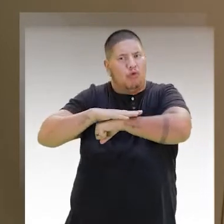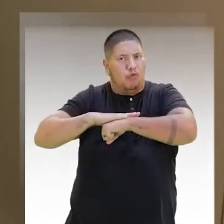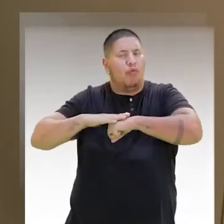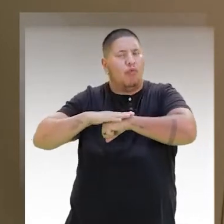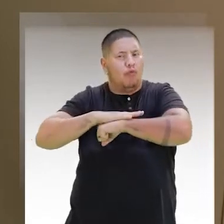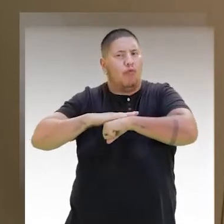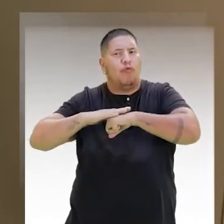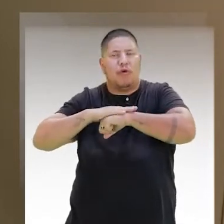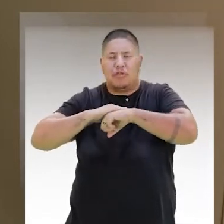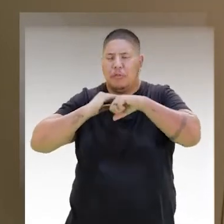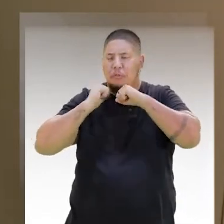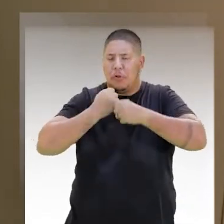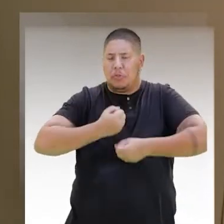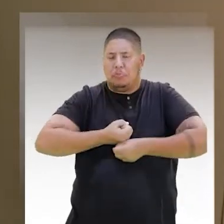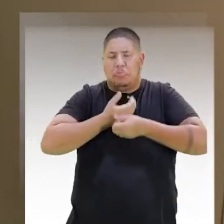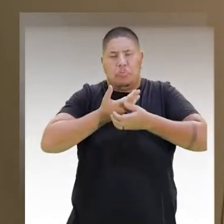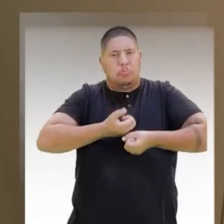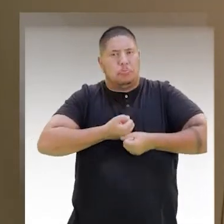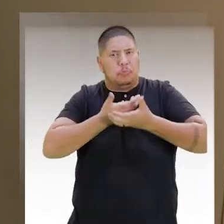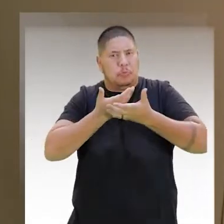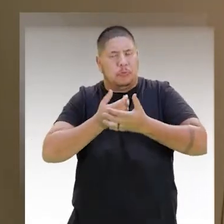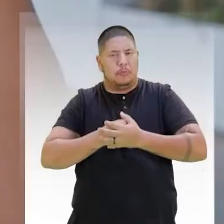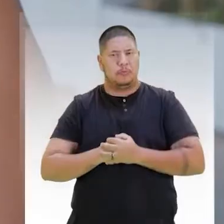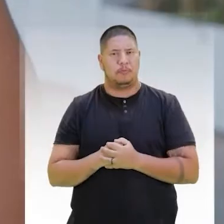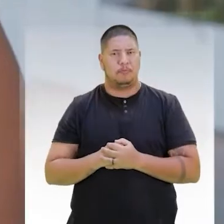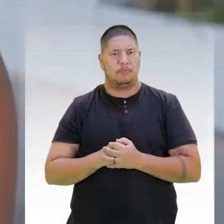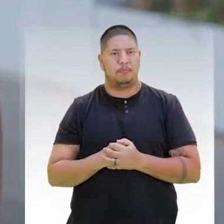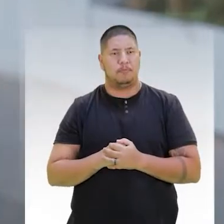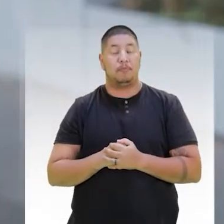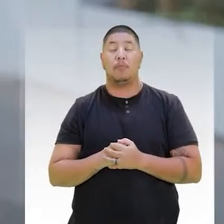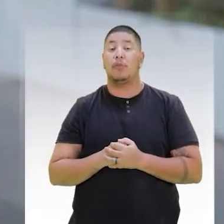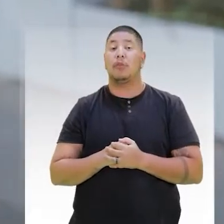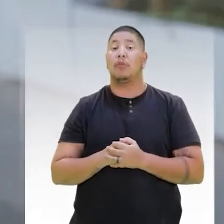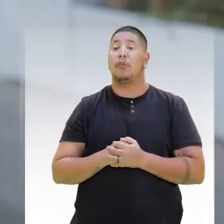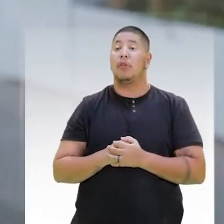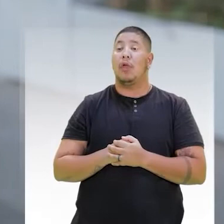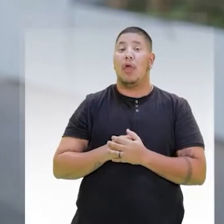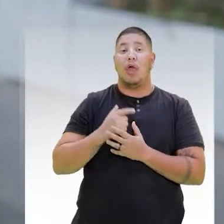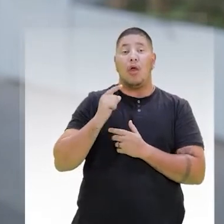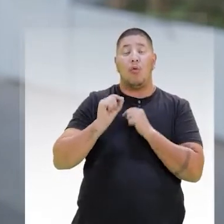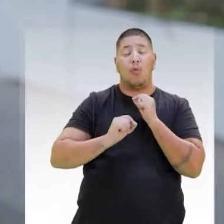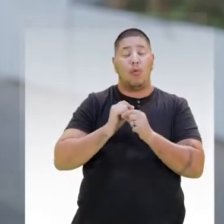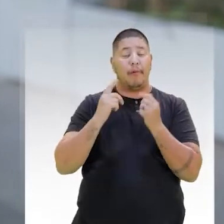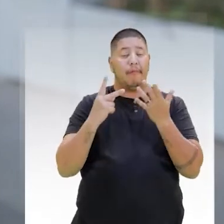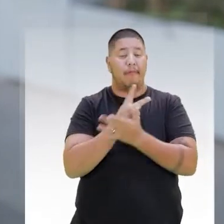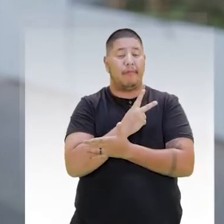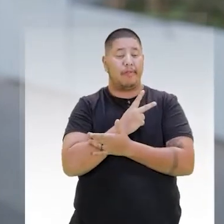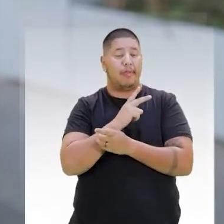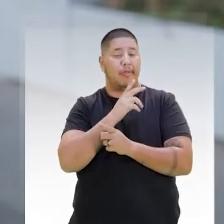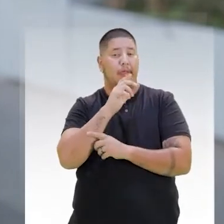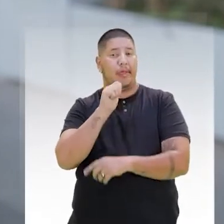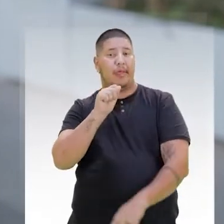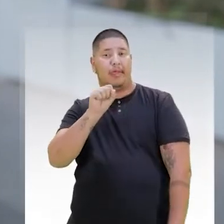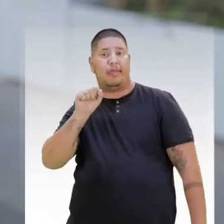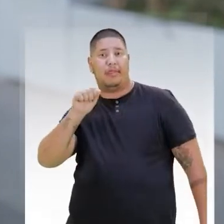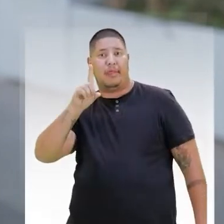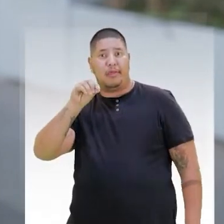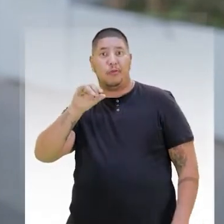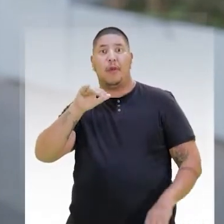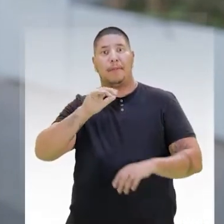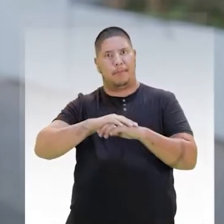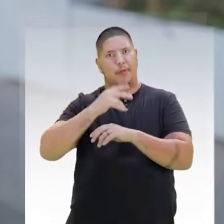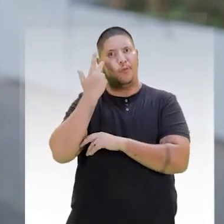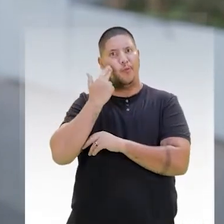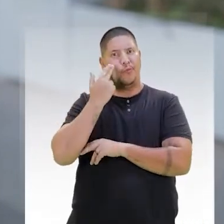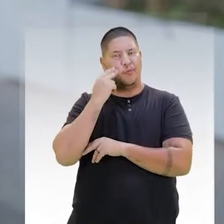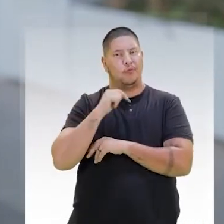para manifestar o seu pensamento, a sua convicção. Casos que configuram assédio eleitoral são mais comuns do que se